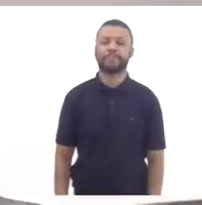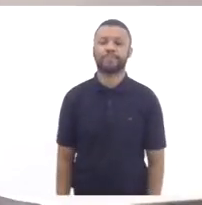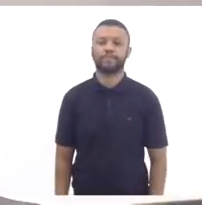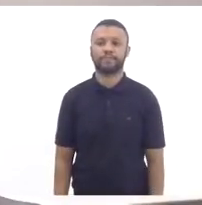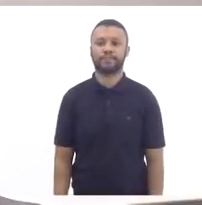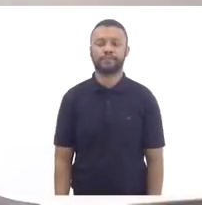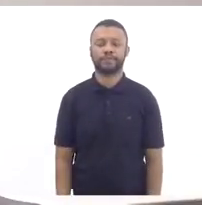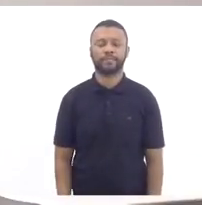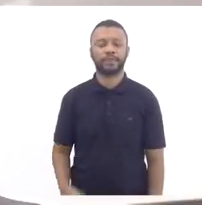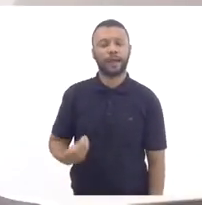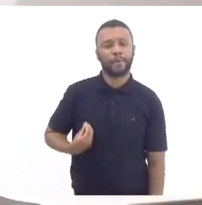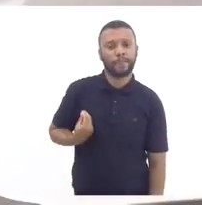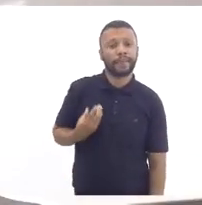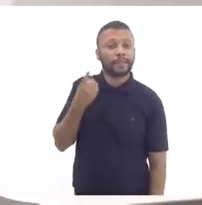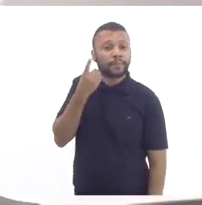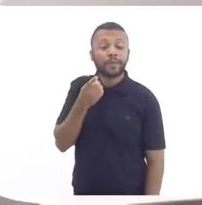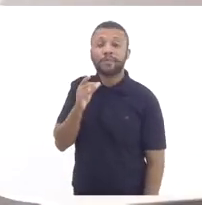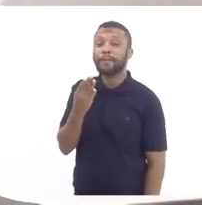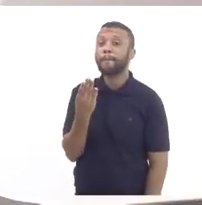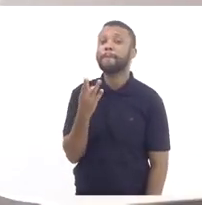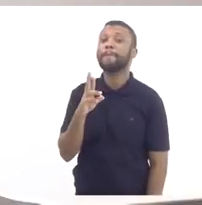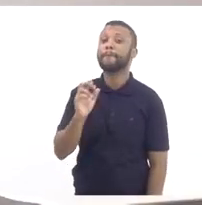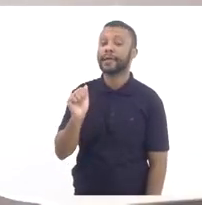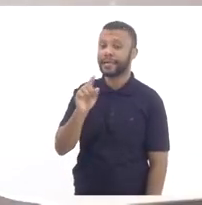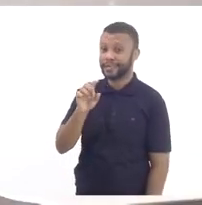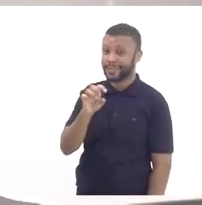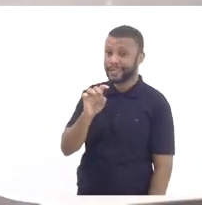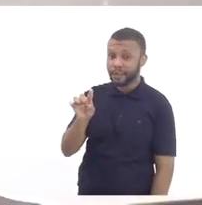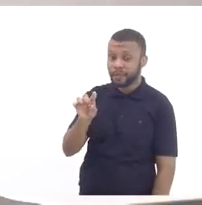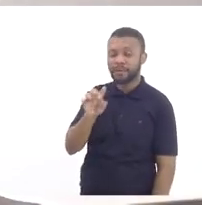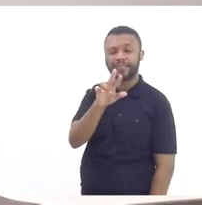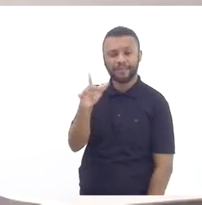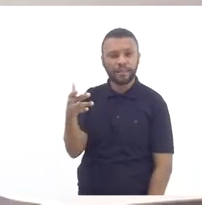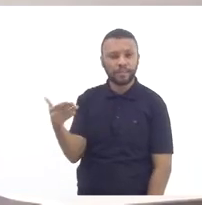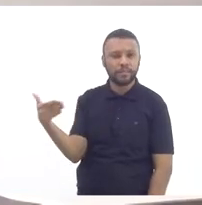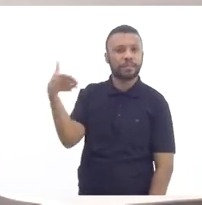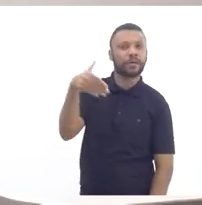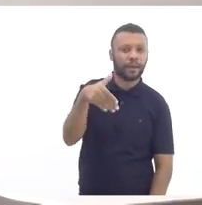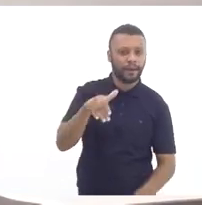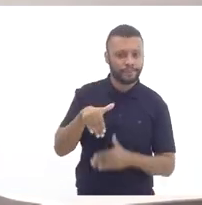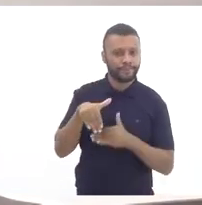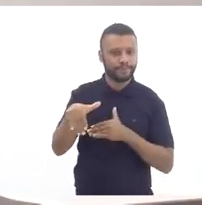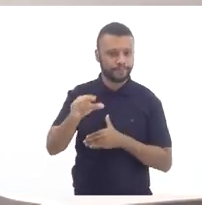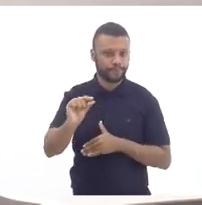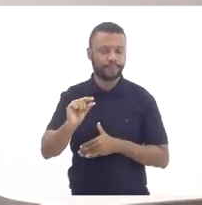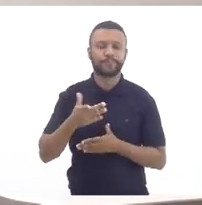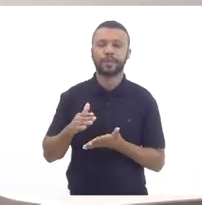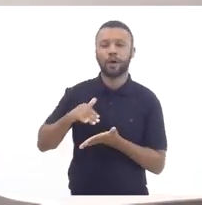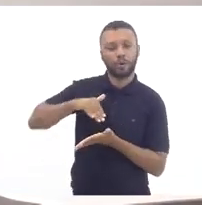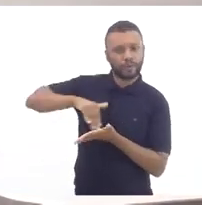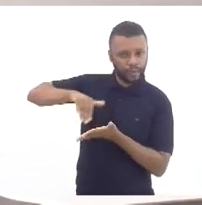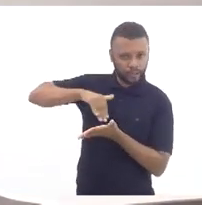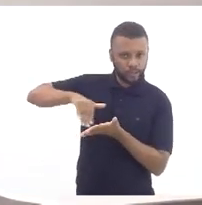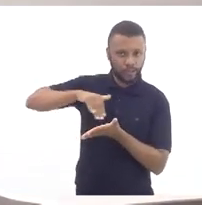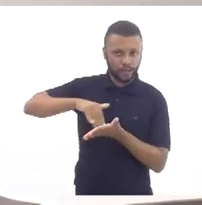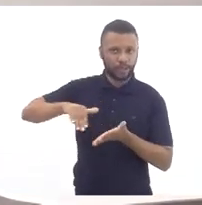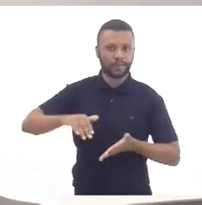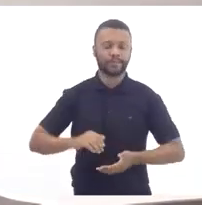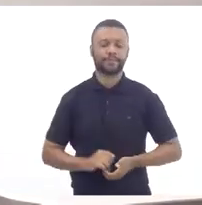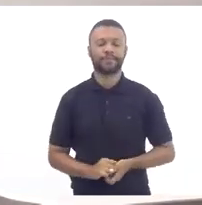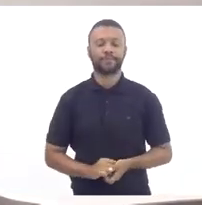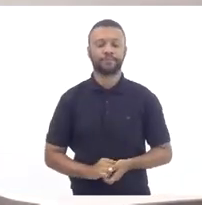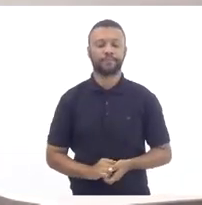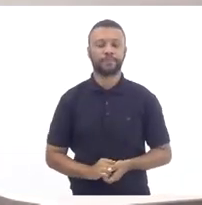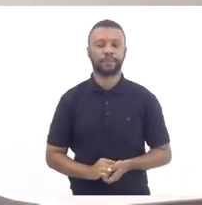Está presente o deputado Brazão, que deve estar chegando aí. Estava aqui. Aí o secretário, o seu Álvaro